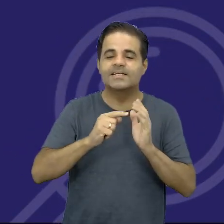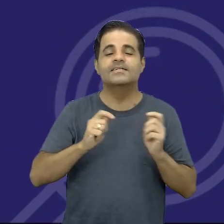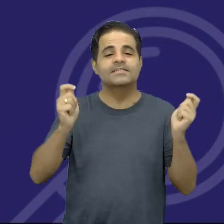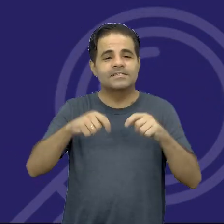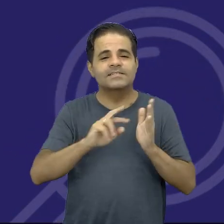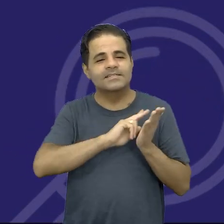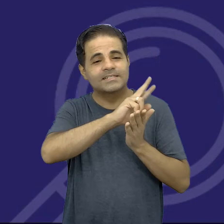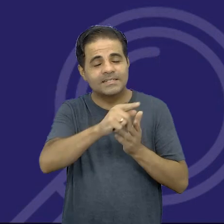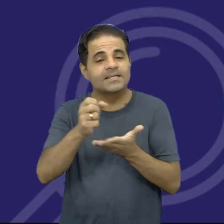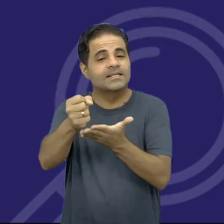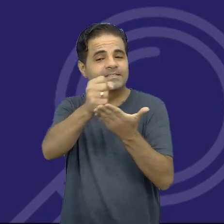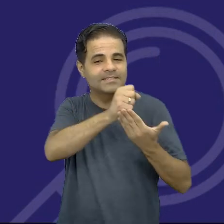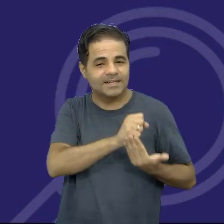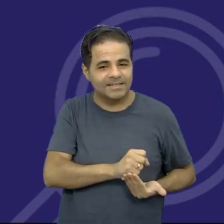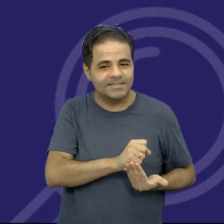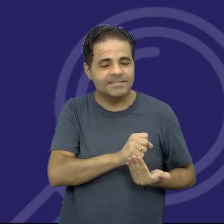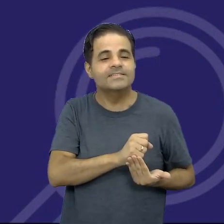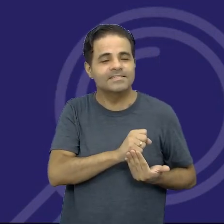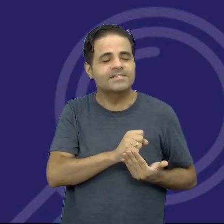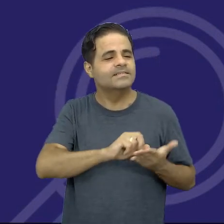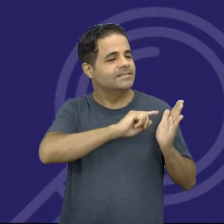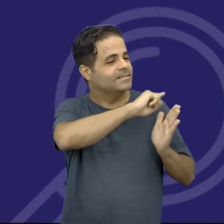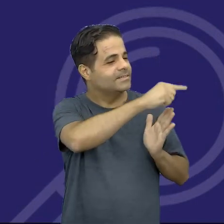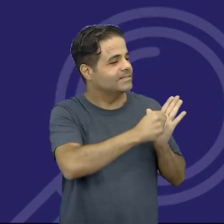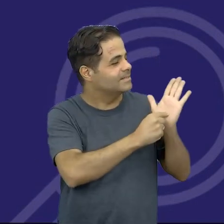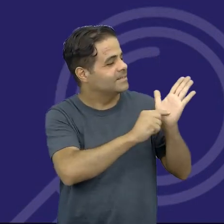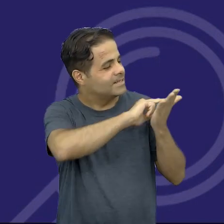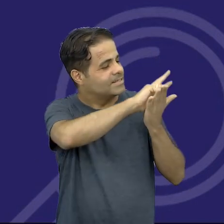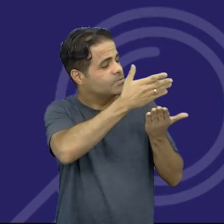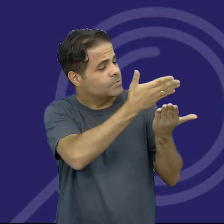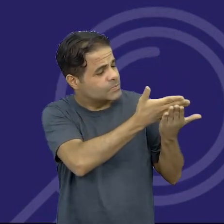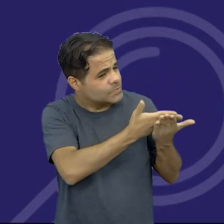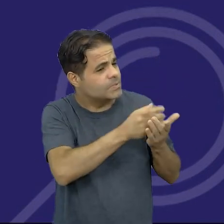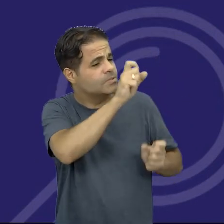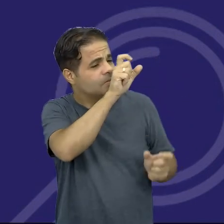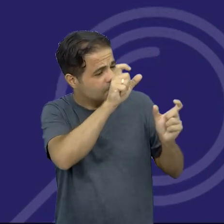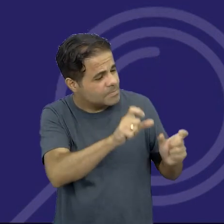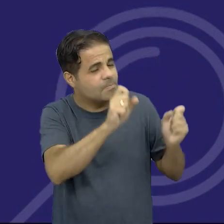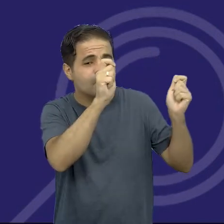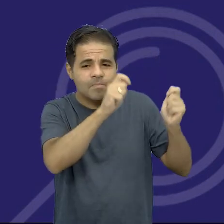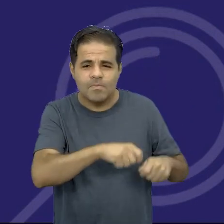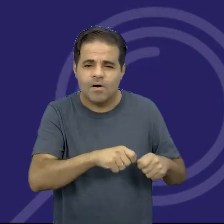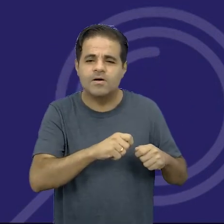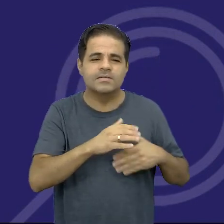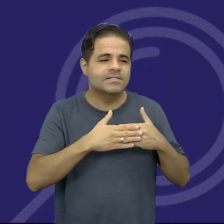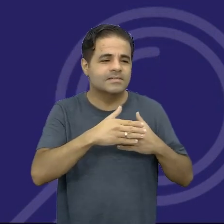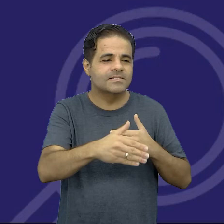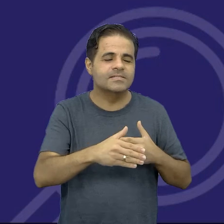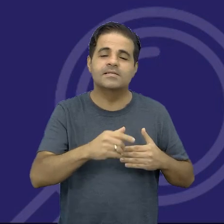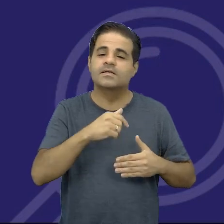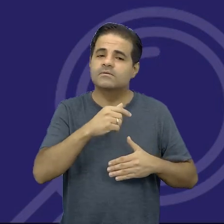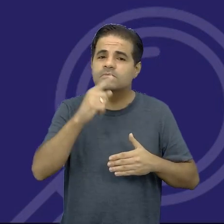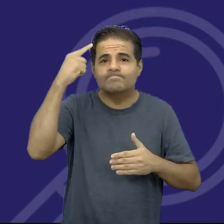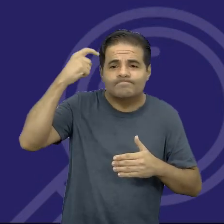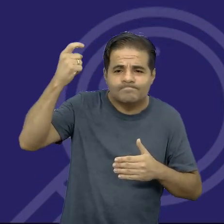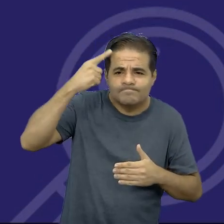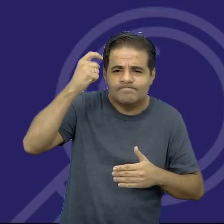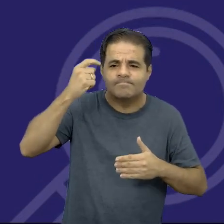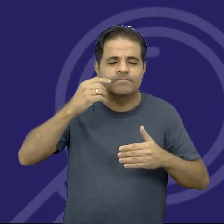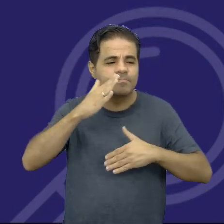aí ele traz indicações de animais para que os estudantes possam organizar as suas ideias